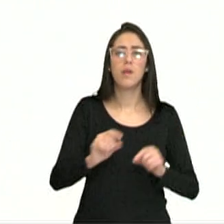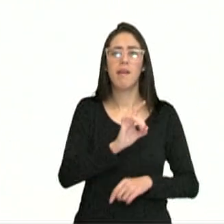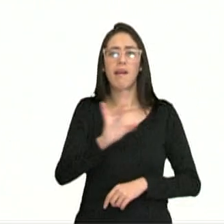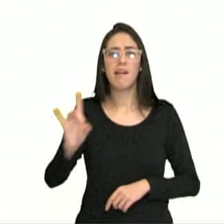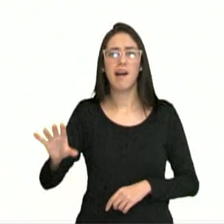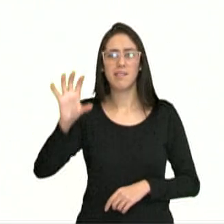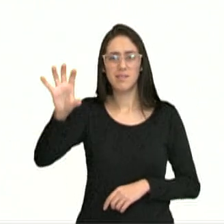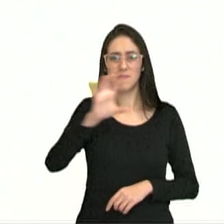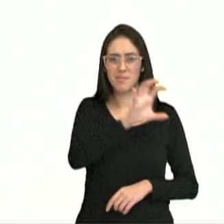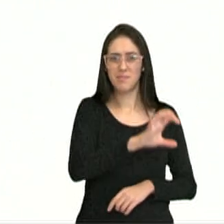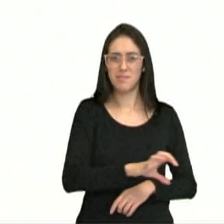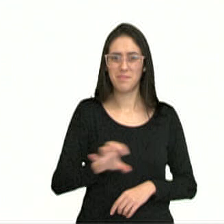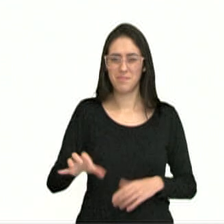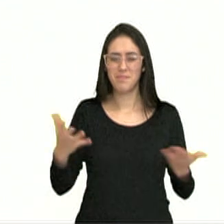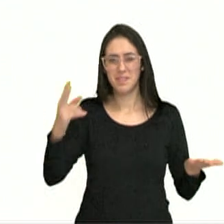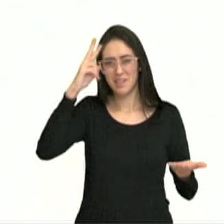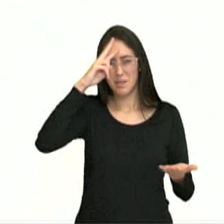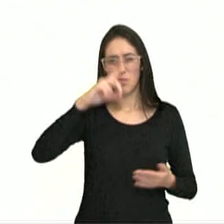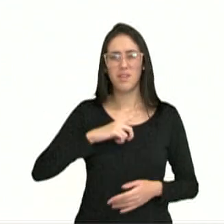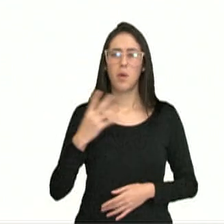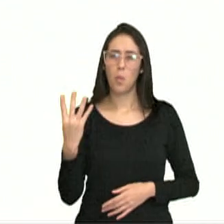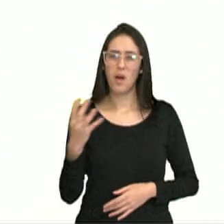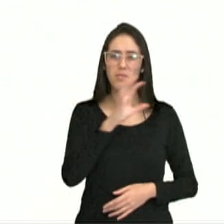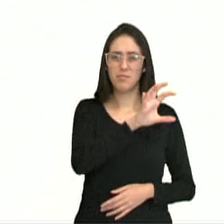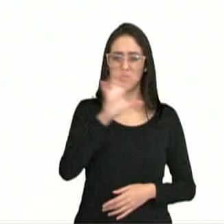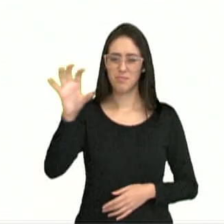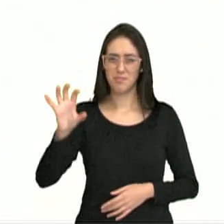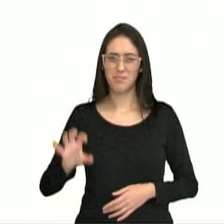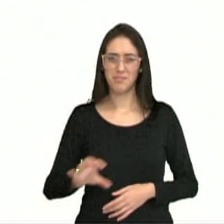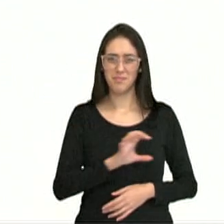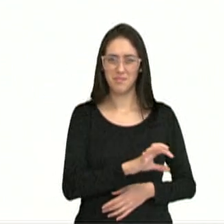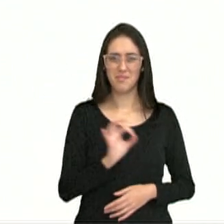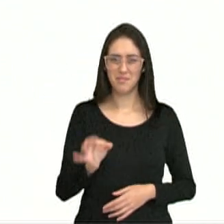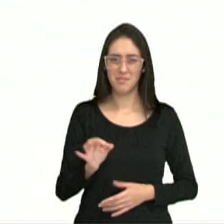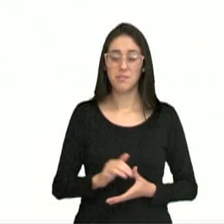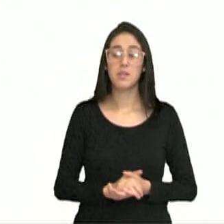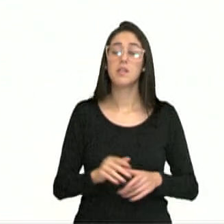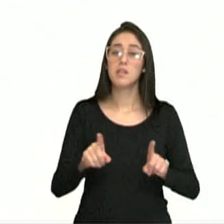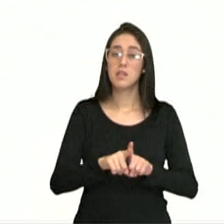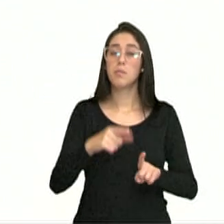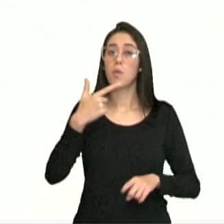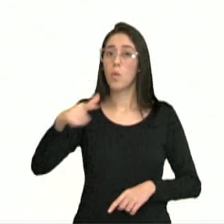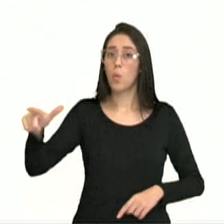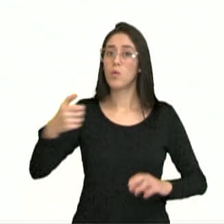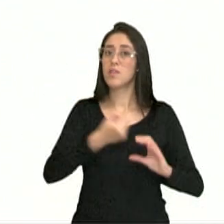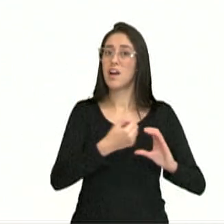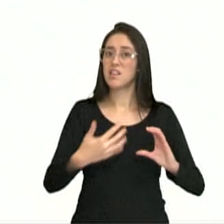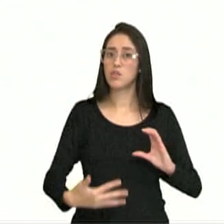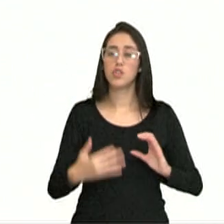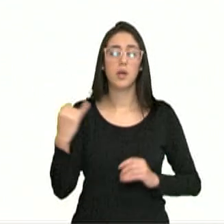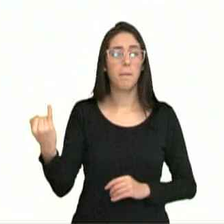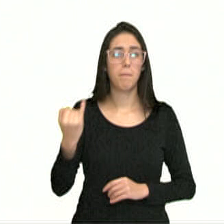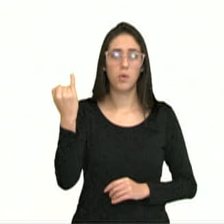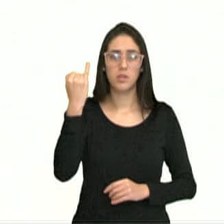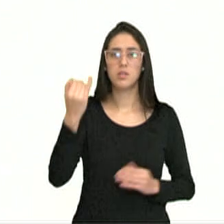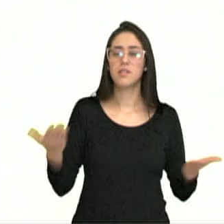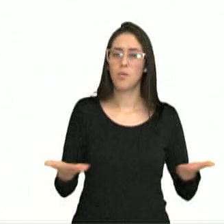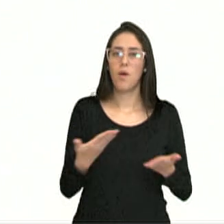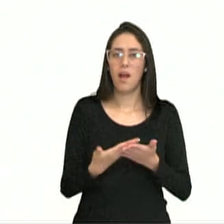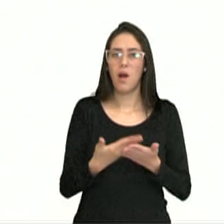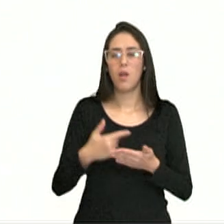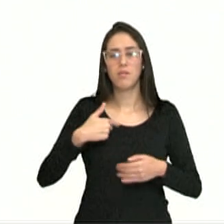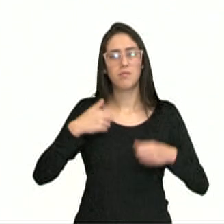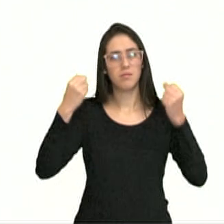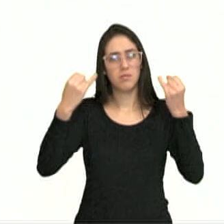né? Lembra que nós temos 4 quadrantes. Entre outras características importantes que no decorrer da aula aqui a gente